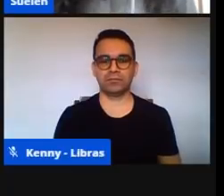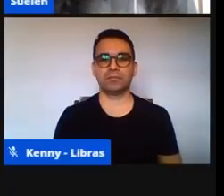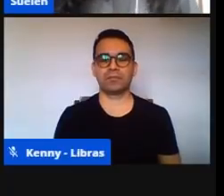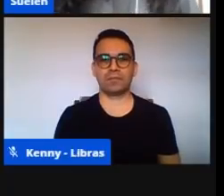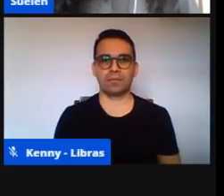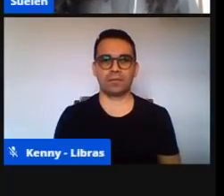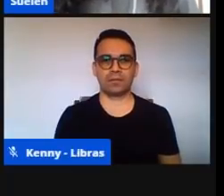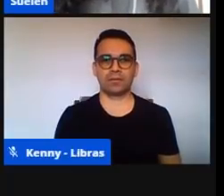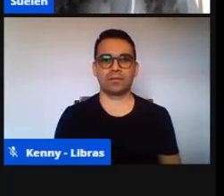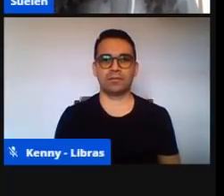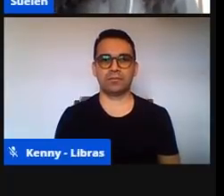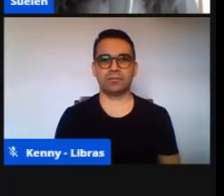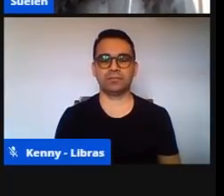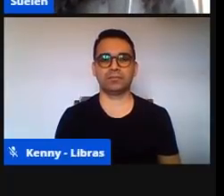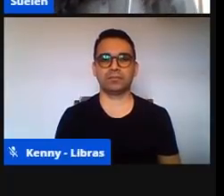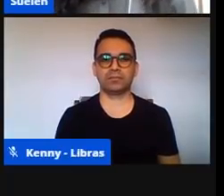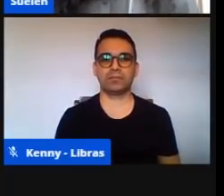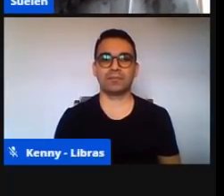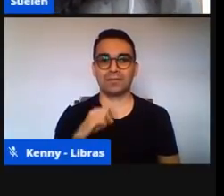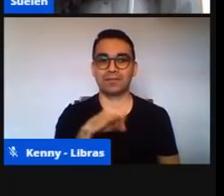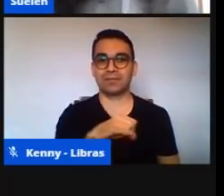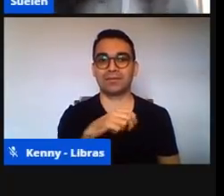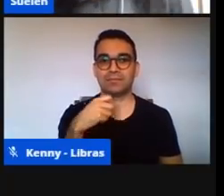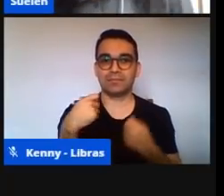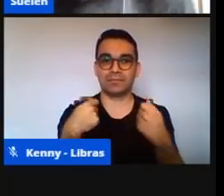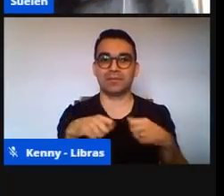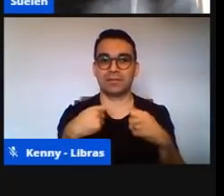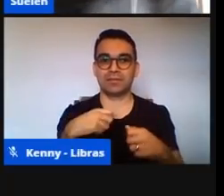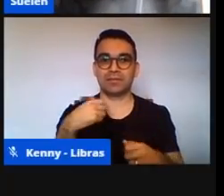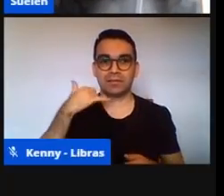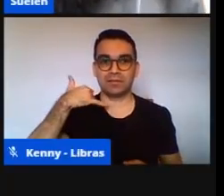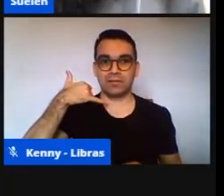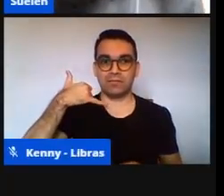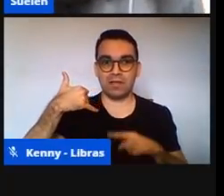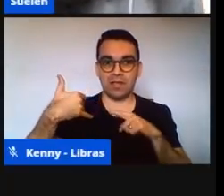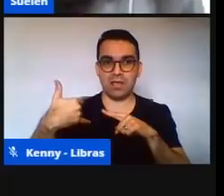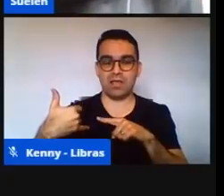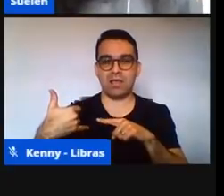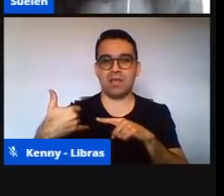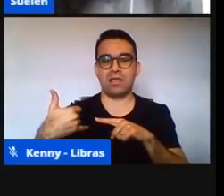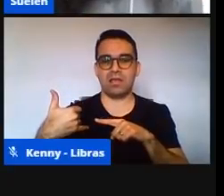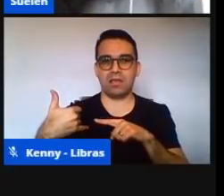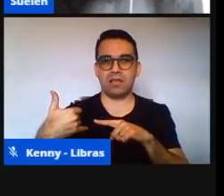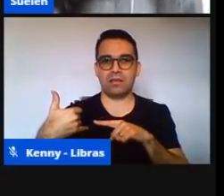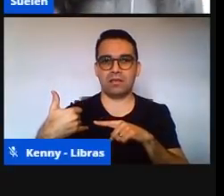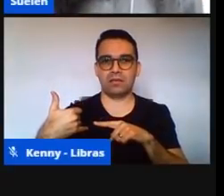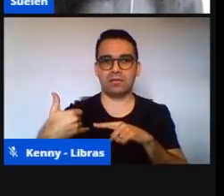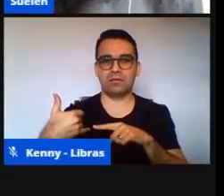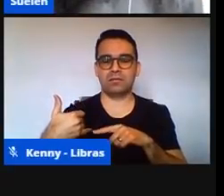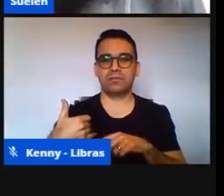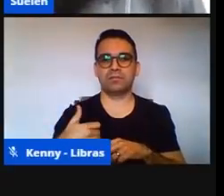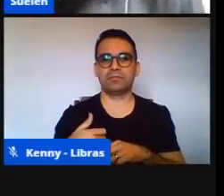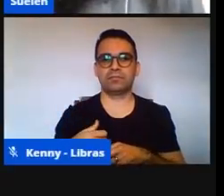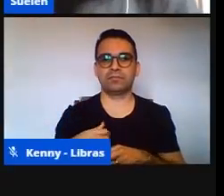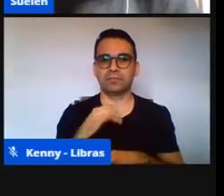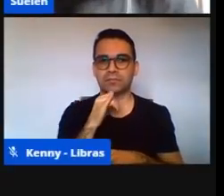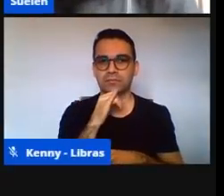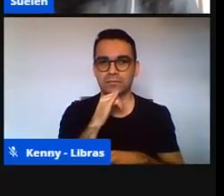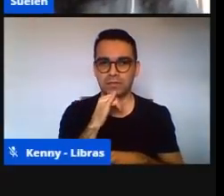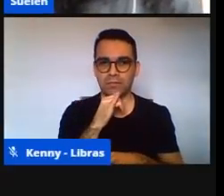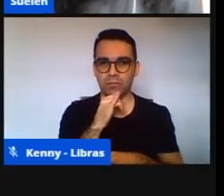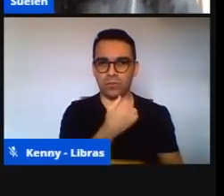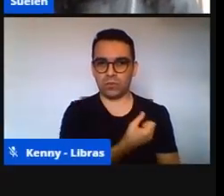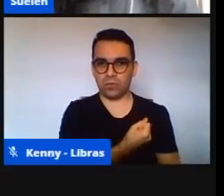é importante informar a secretaria da instituição e passar esse número de telefone,